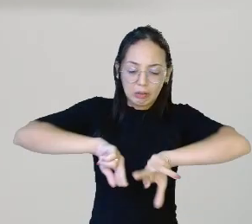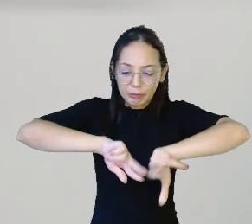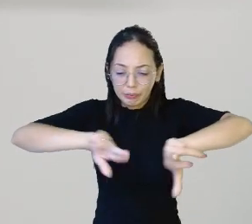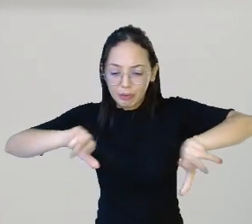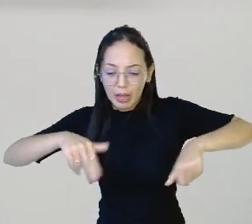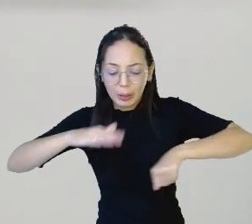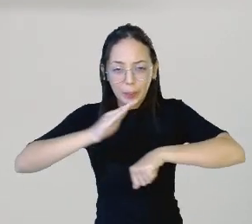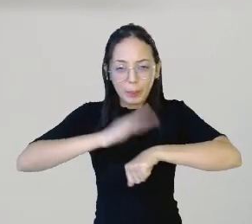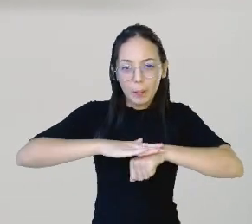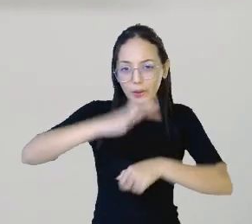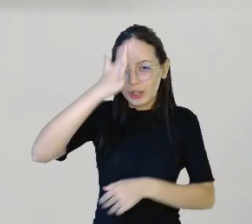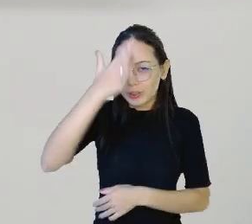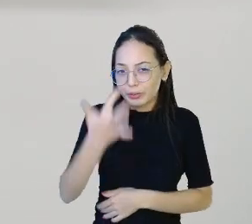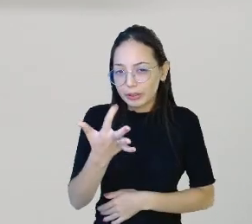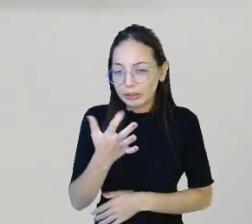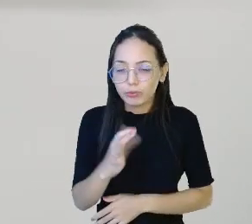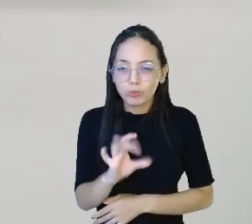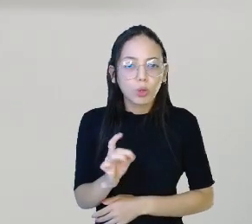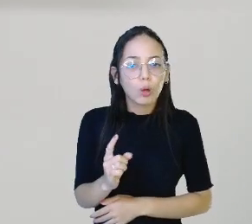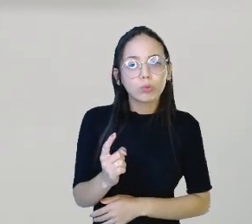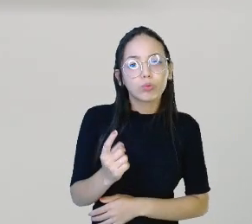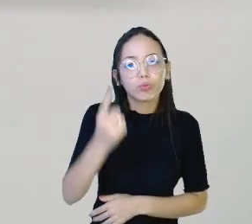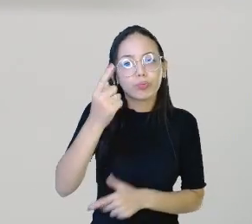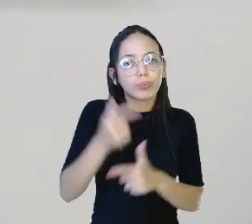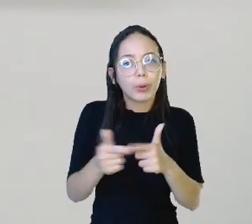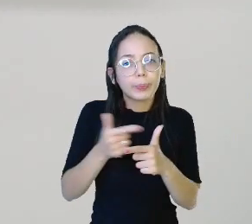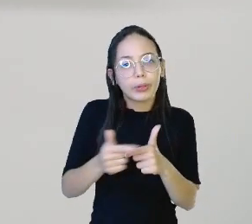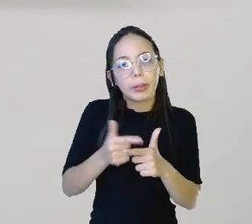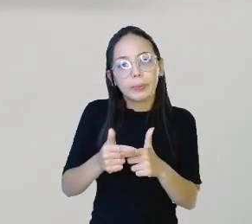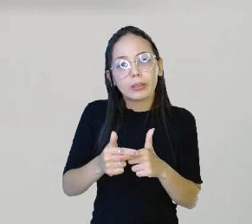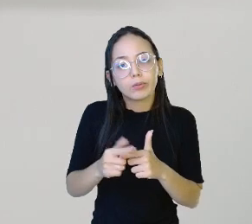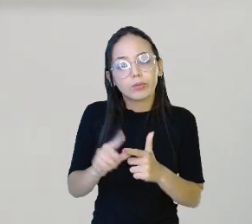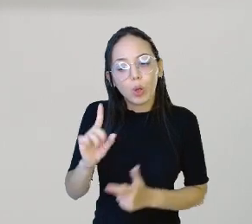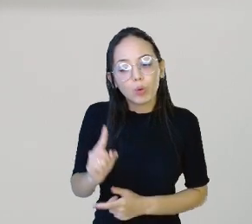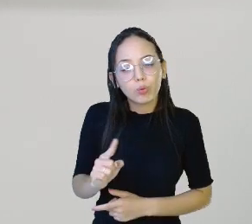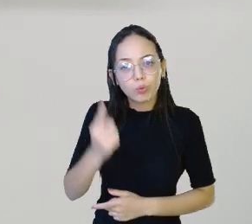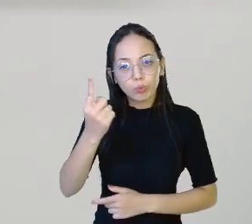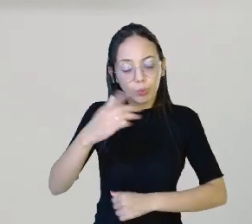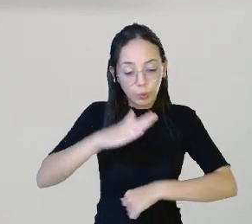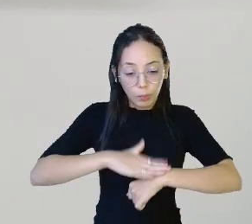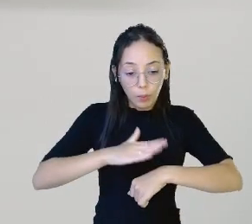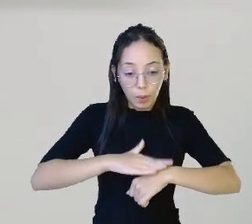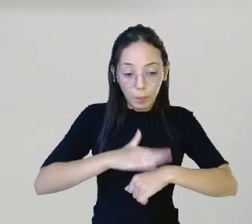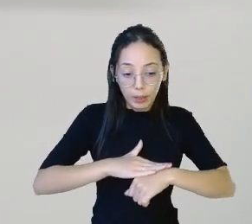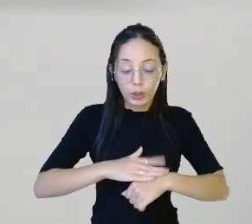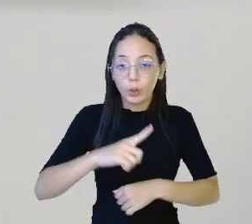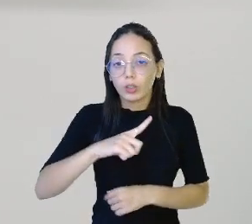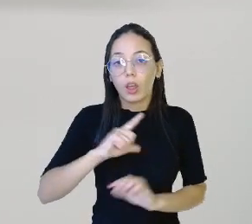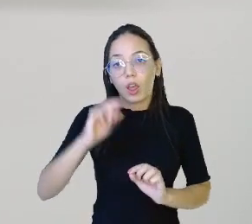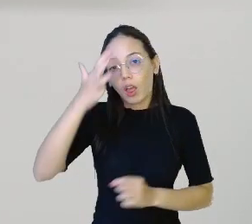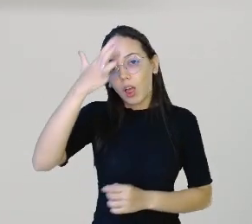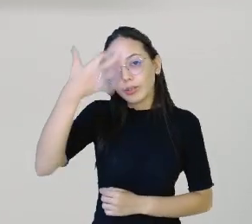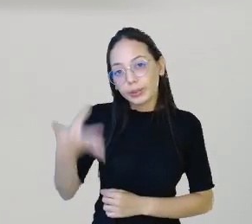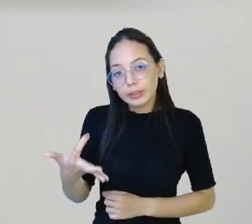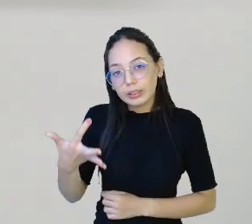ser resolvidas. Não, é apenas um conflito. É uma coisa ali que vai, durante a história, vai ter a sua solução, vai ter o seu desfecho.